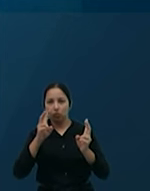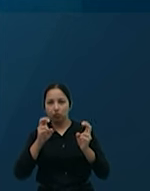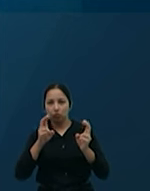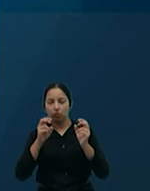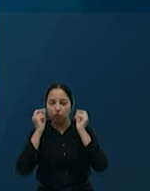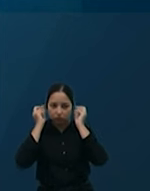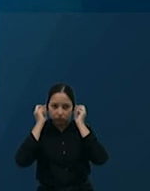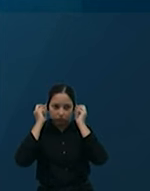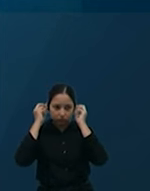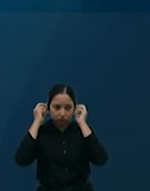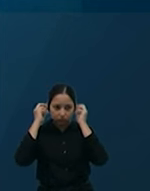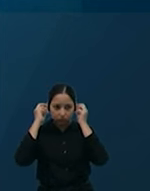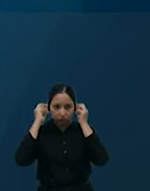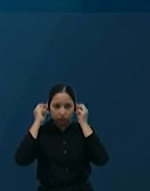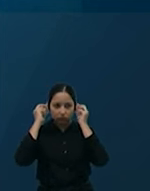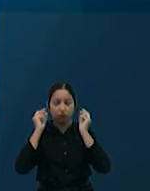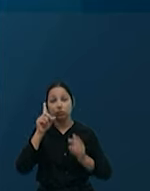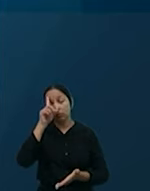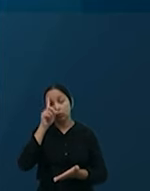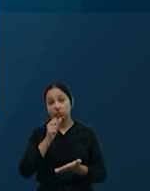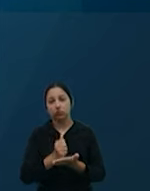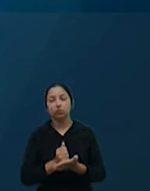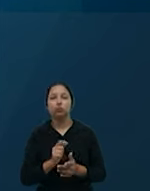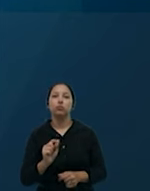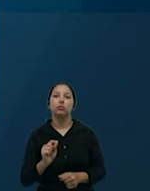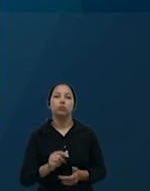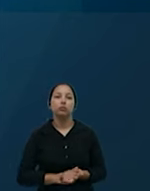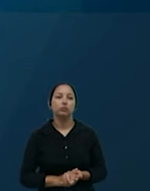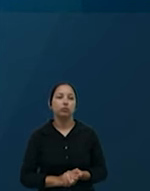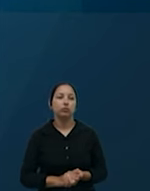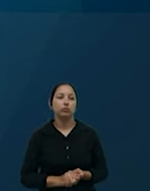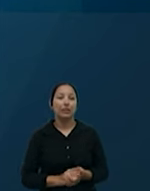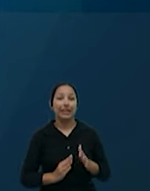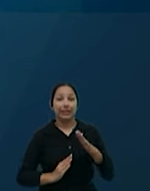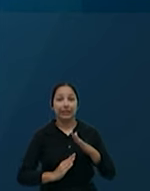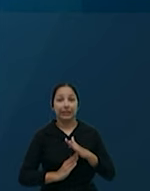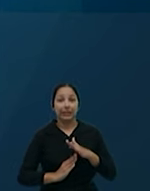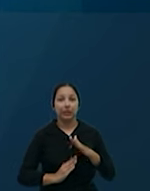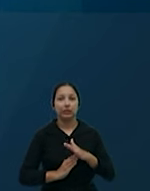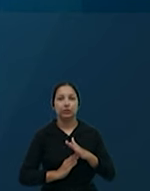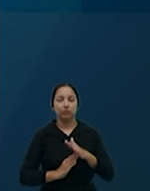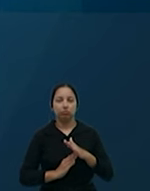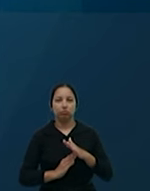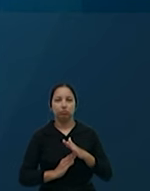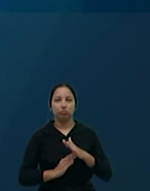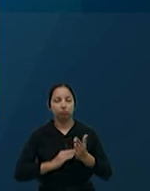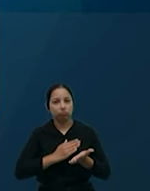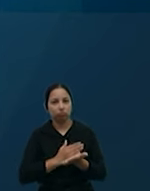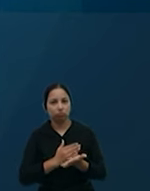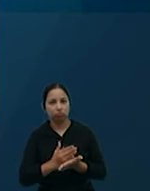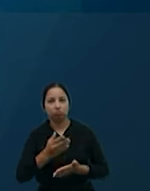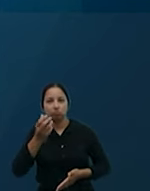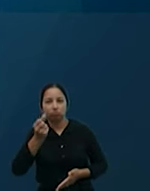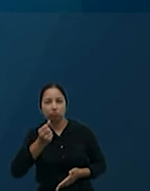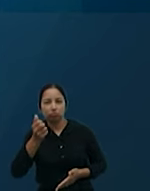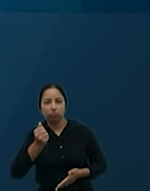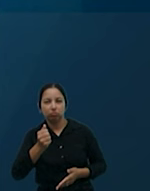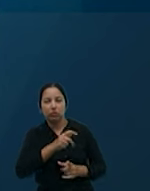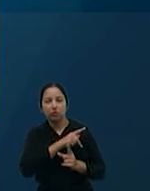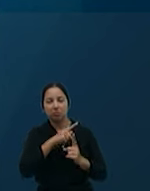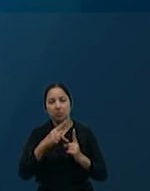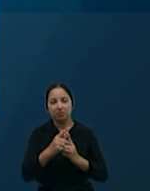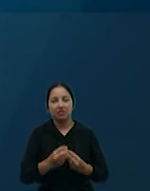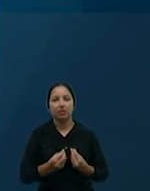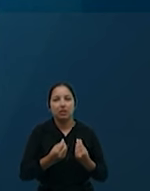definido como delimitar o termo inicial dos efeitos financeiros dos benefícios previdenciários que são concedidos ou,